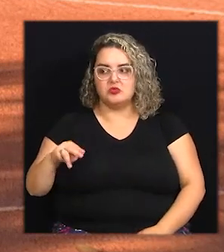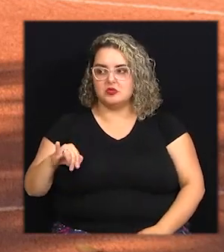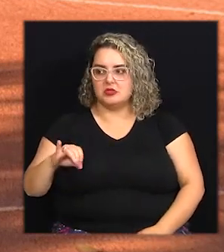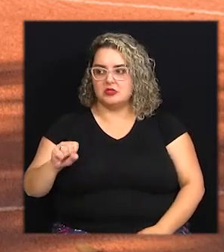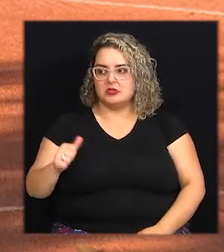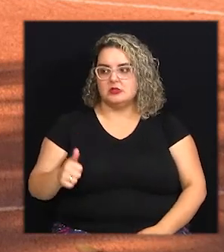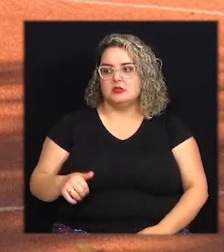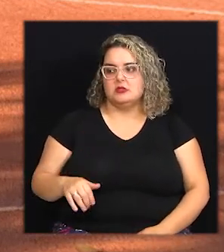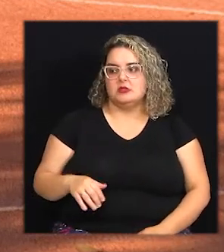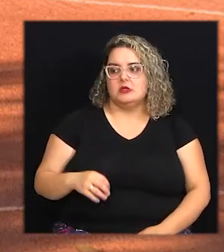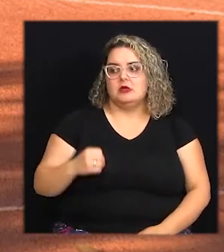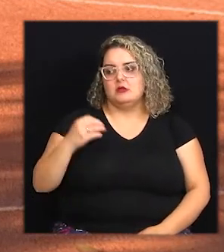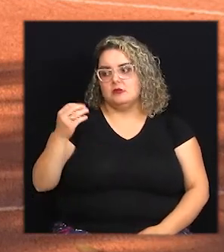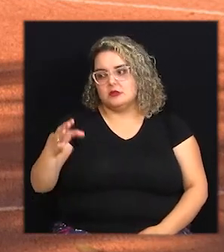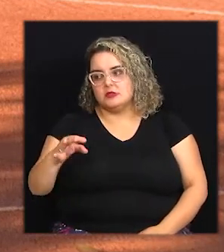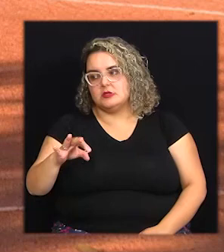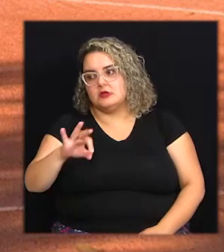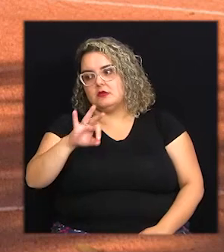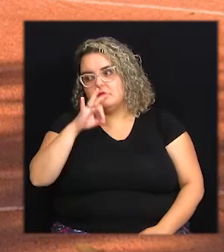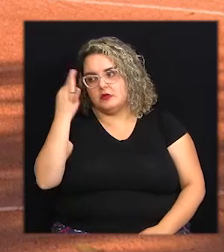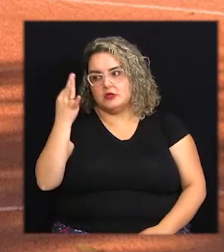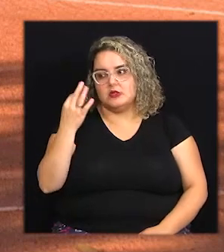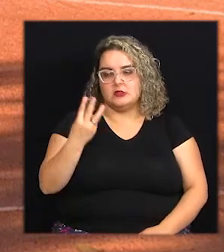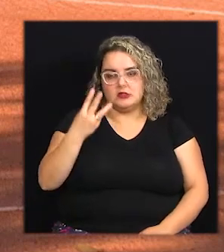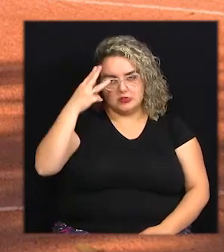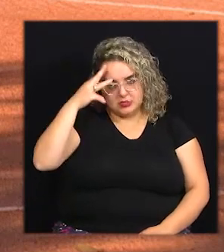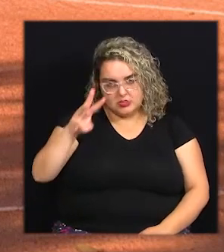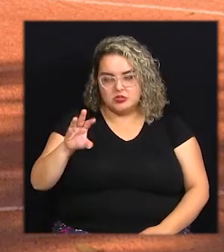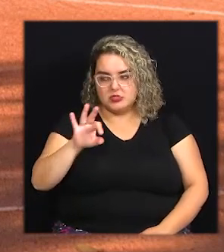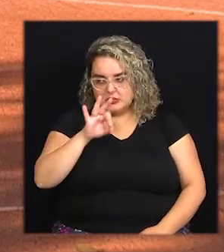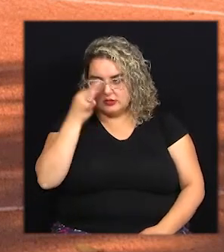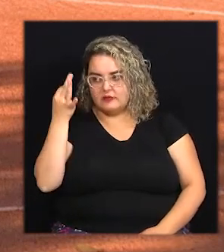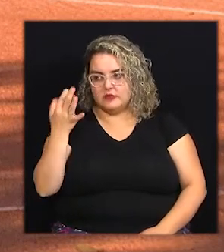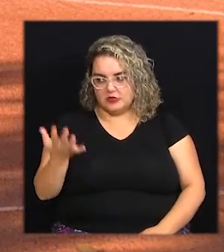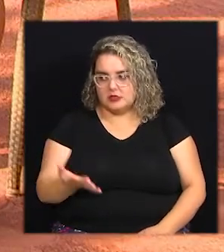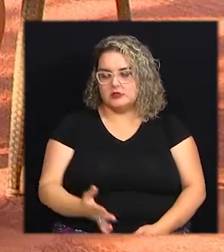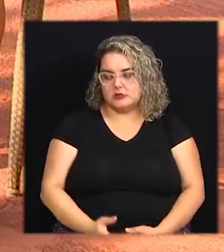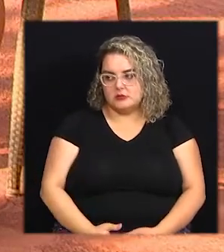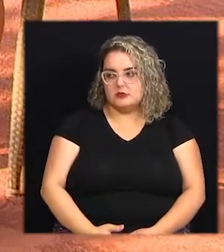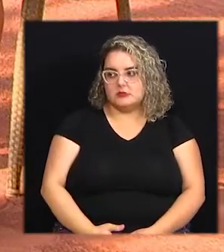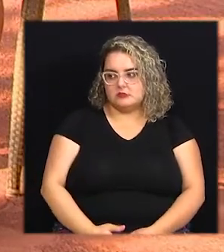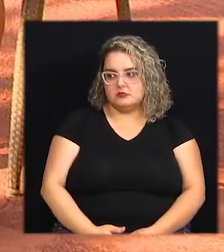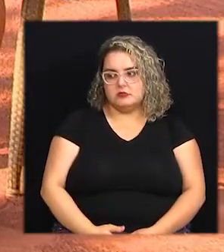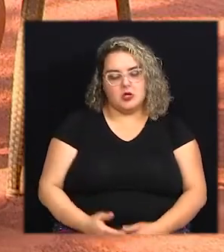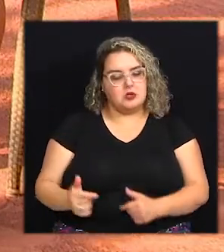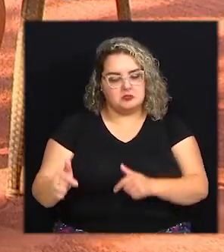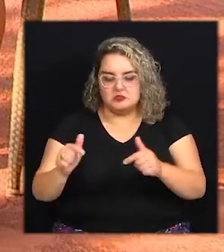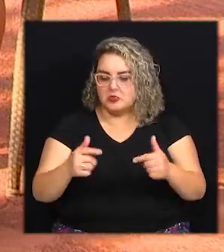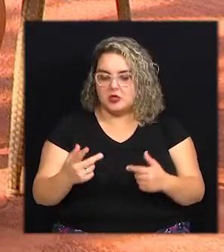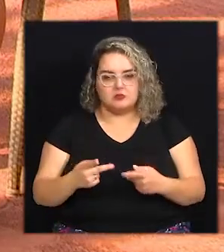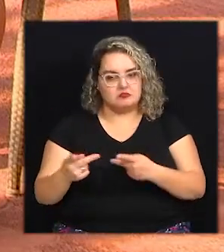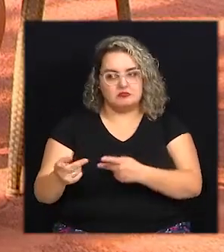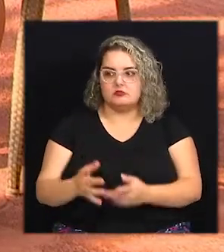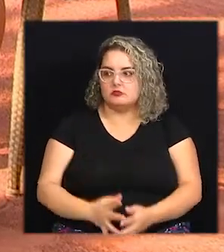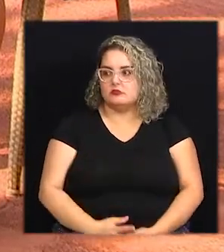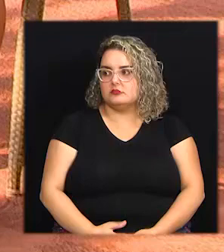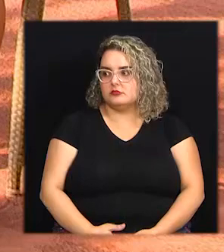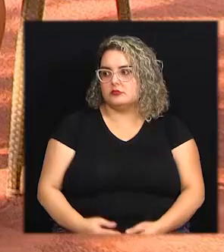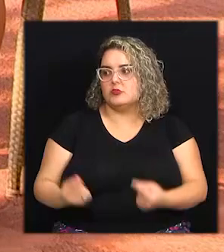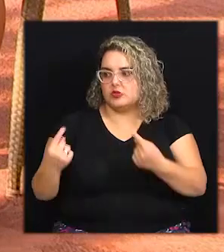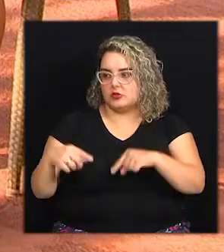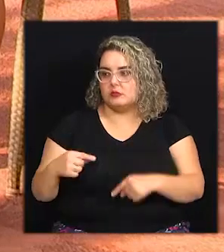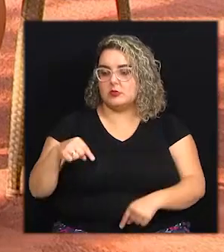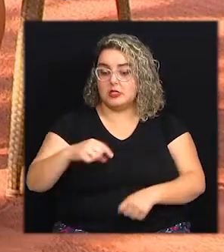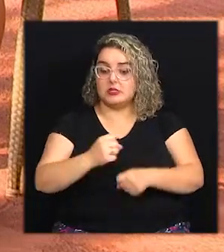na Tunísia, eu passei na França, eu passei 3 dias na França. Tá. Aí, esses foram os lugares que eu visitei.